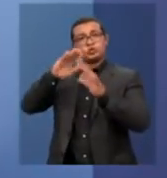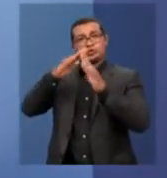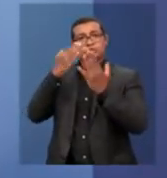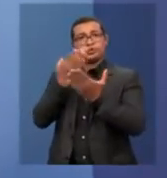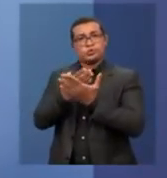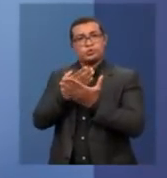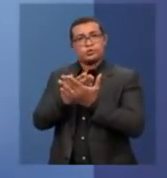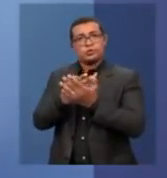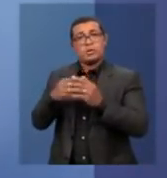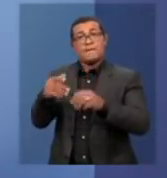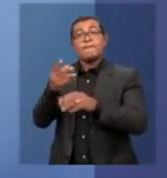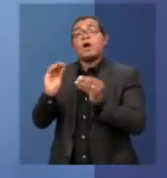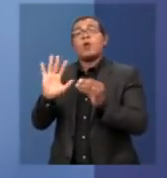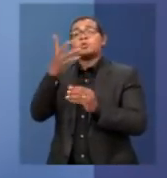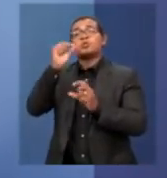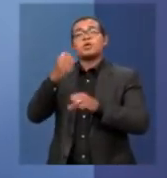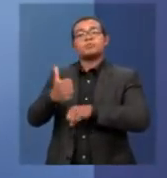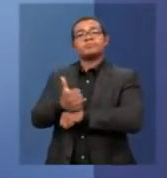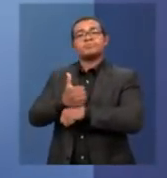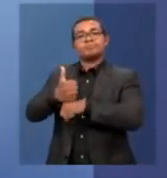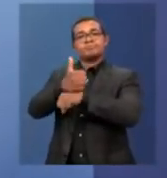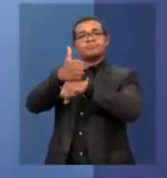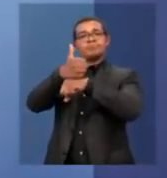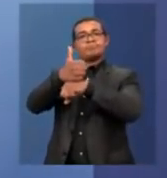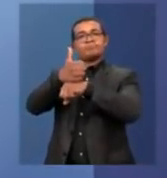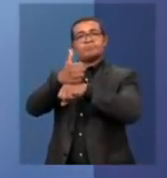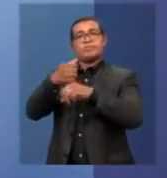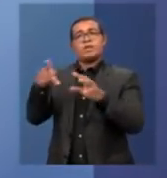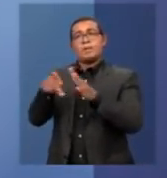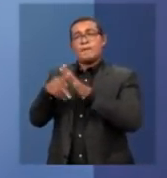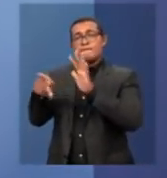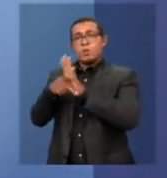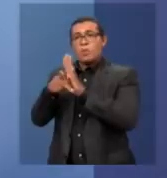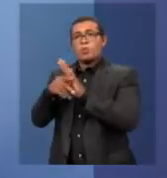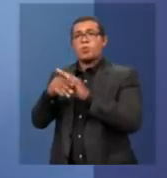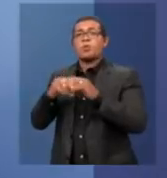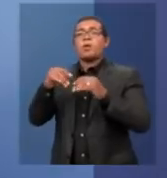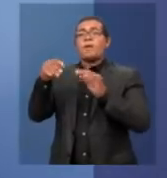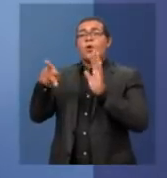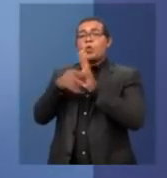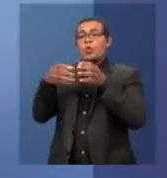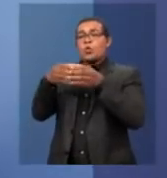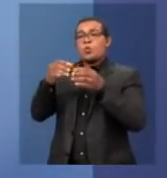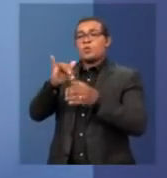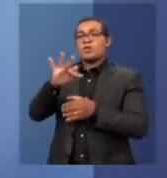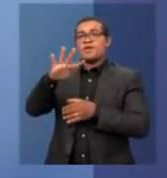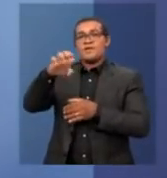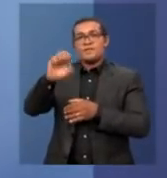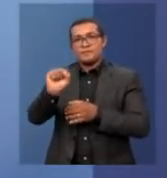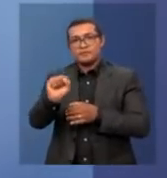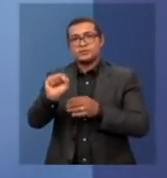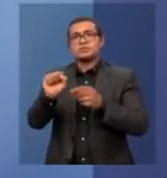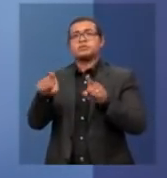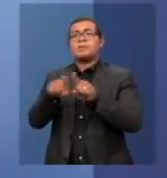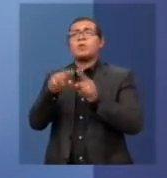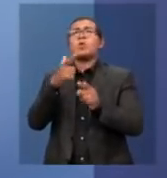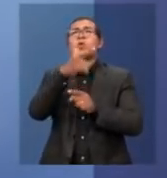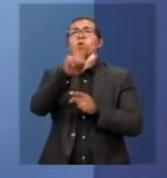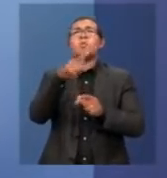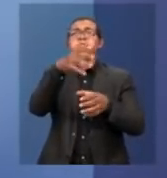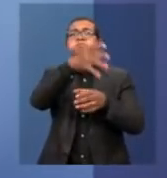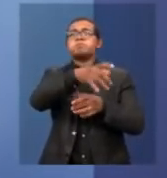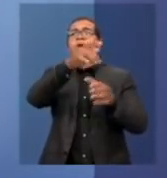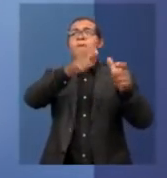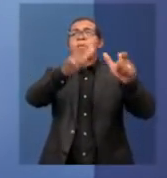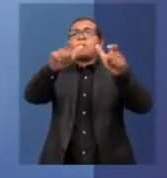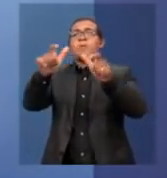capacitação fazer parceria com rede privada rede ifes com inclusive federação de indústria que tem